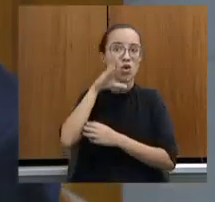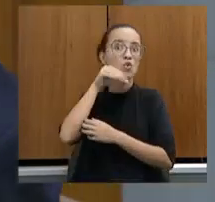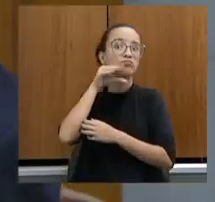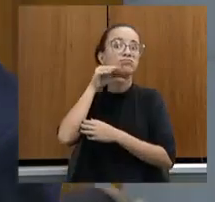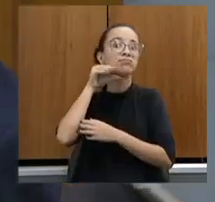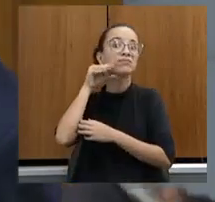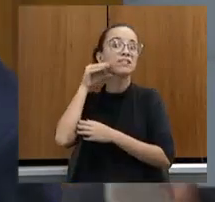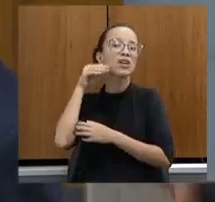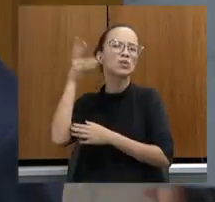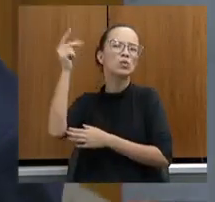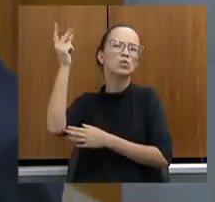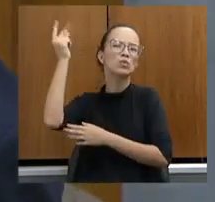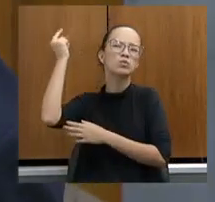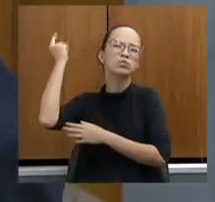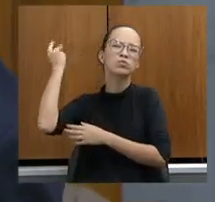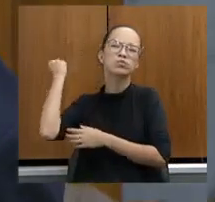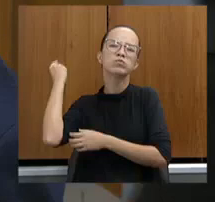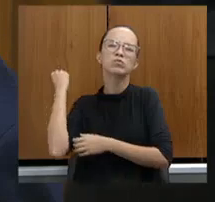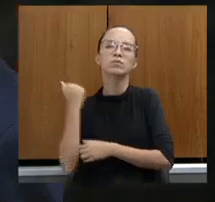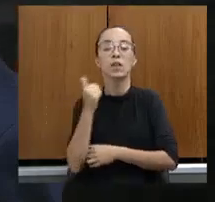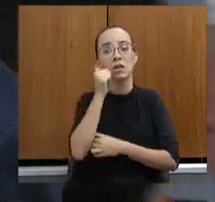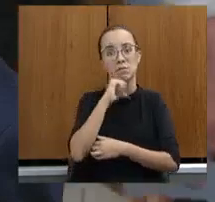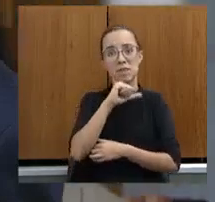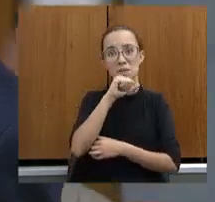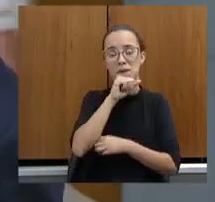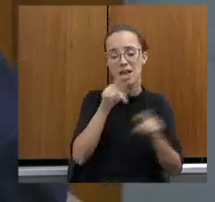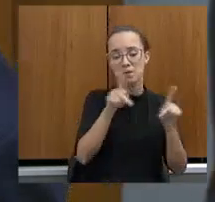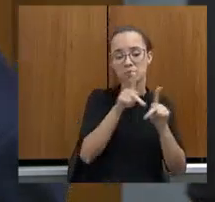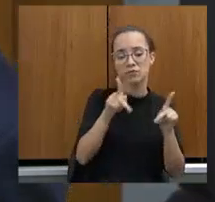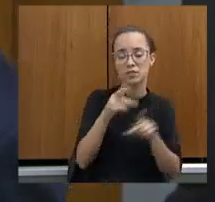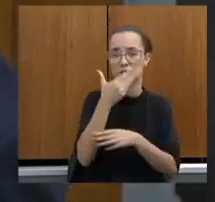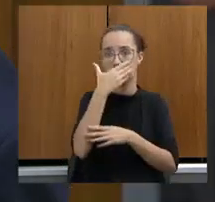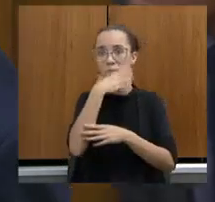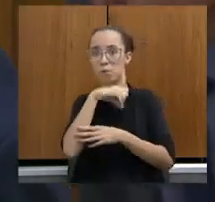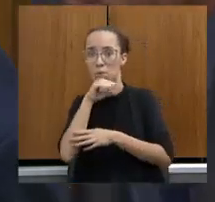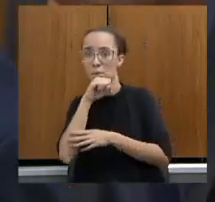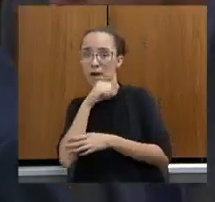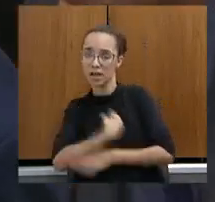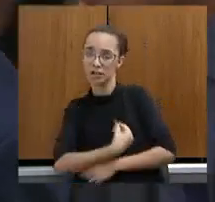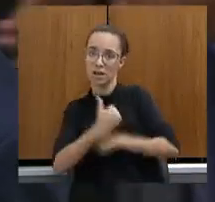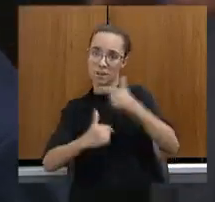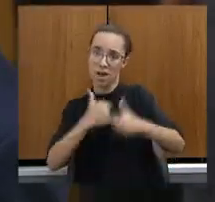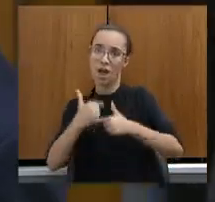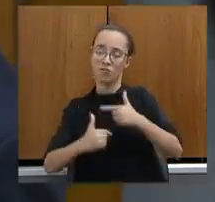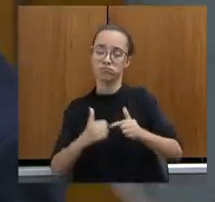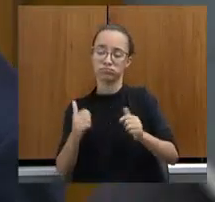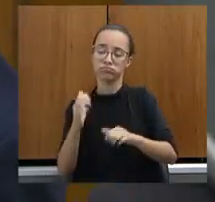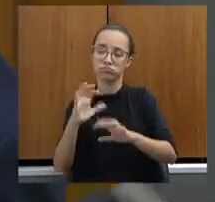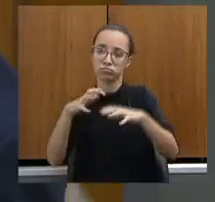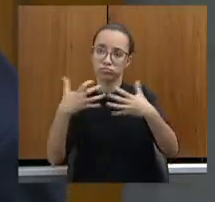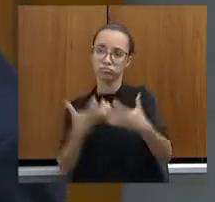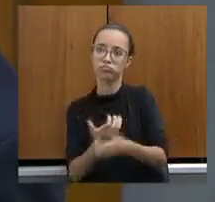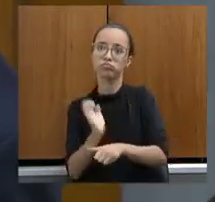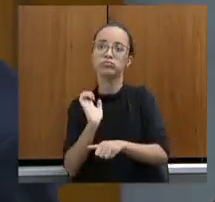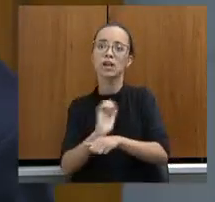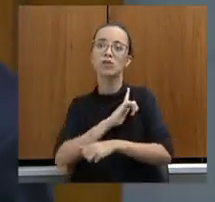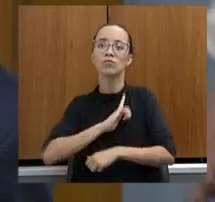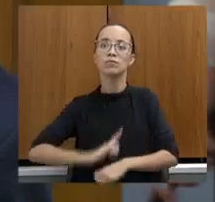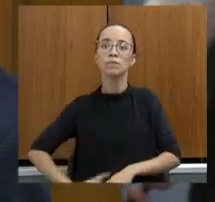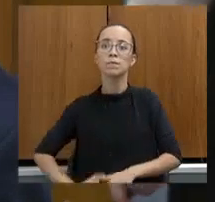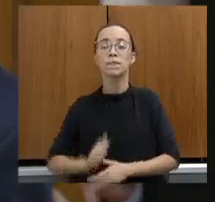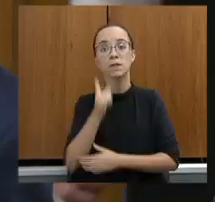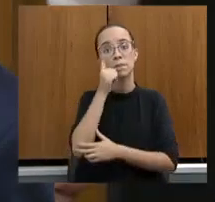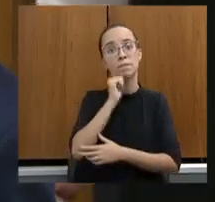origem de origem uma mãe era professora meu pai também do Estado quando a mamãe